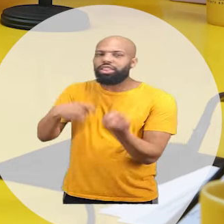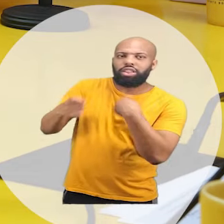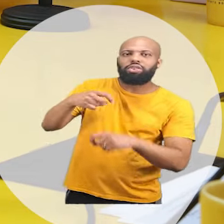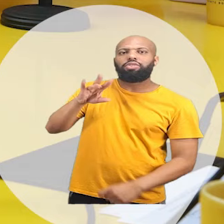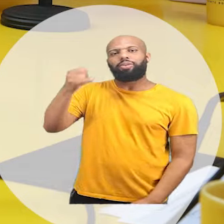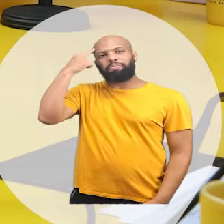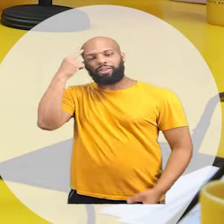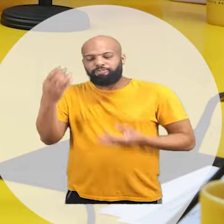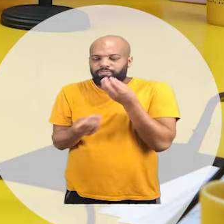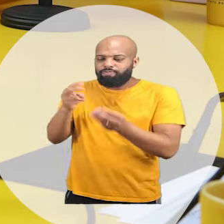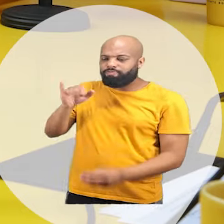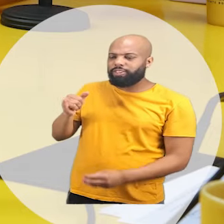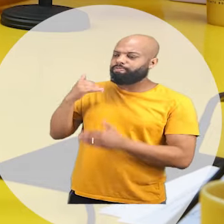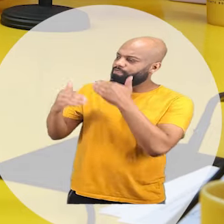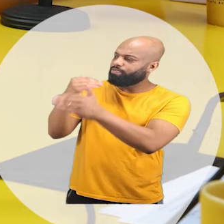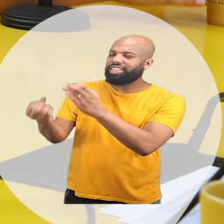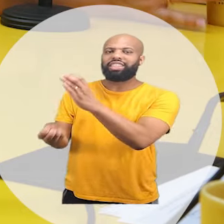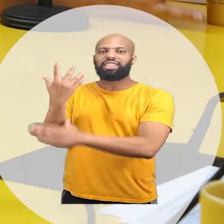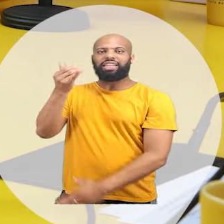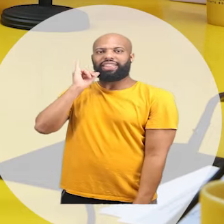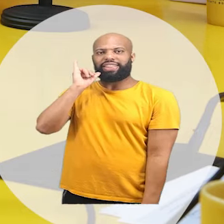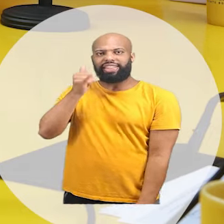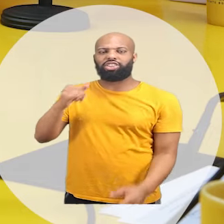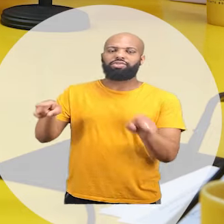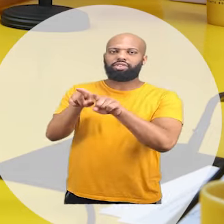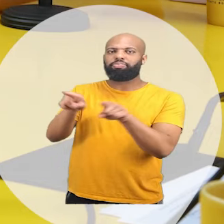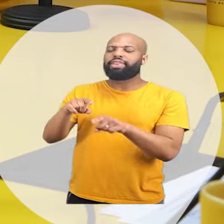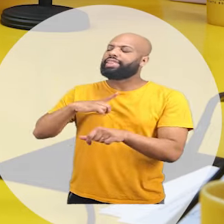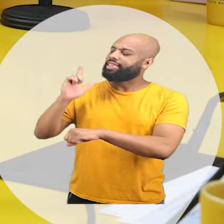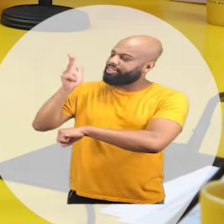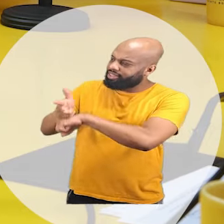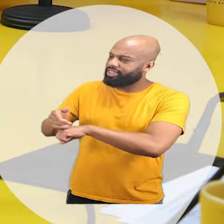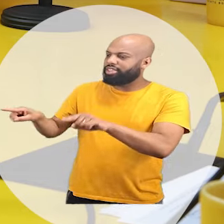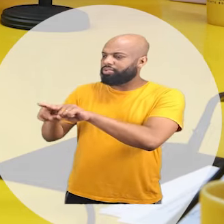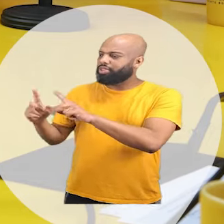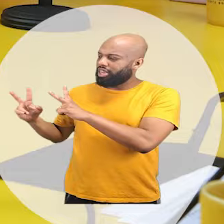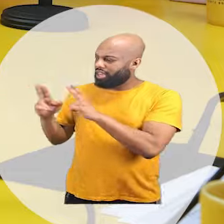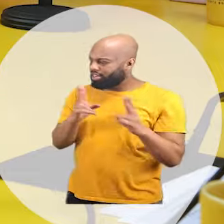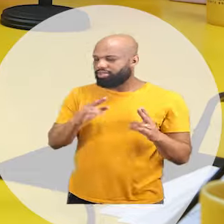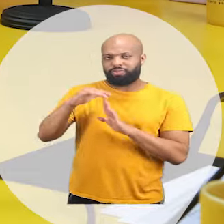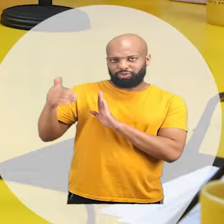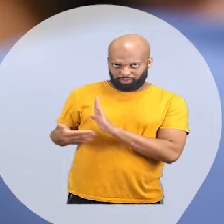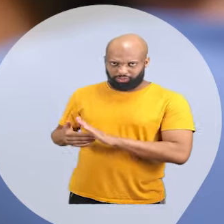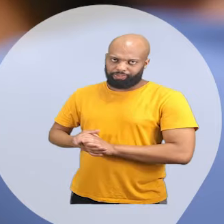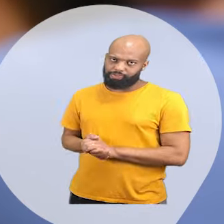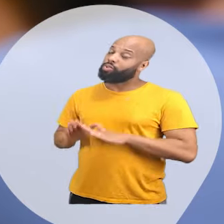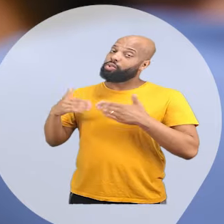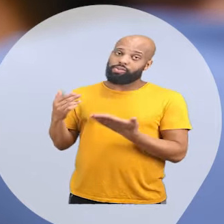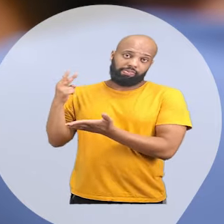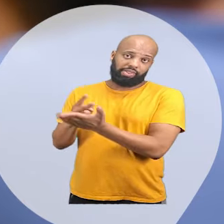eu vou ter que pensar em como eu vou construir toda essa narrativa a gente tem que fazer a gravação uma edição e tudo mais